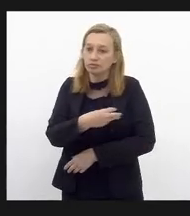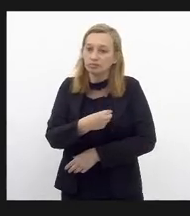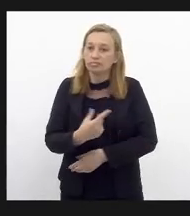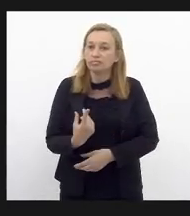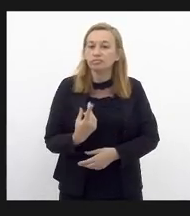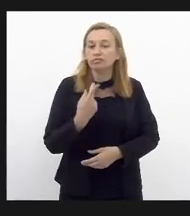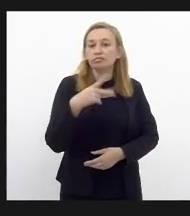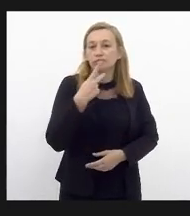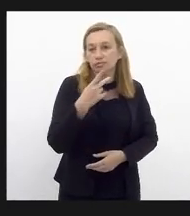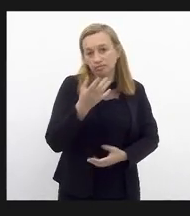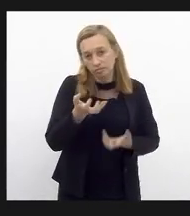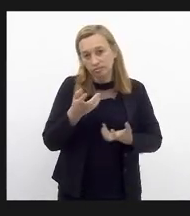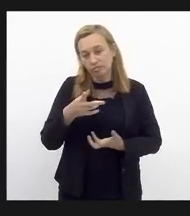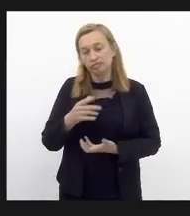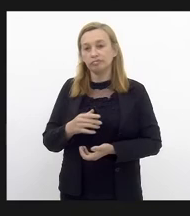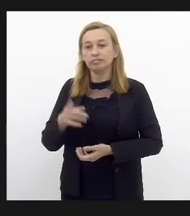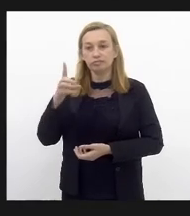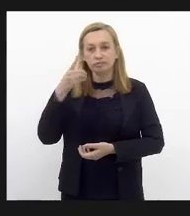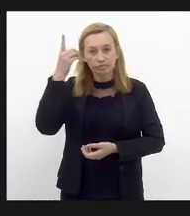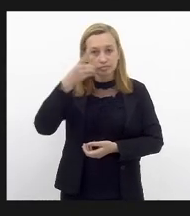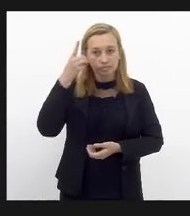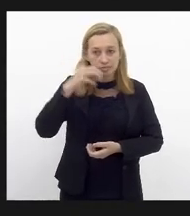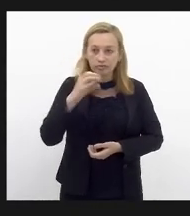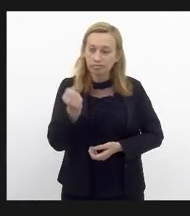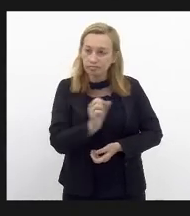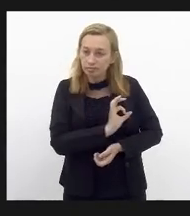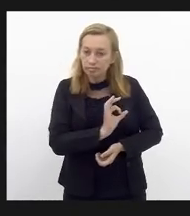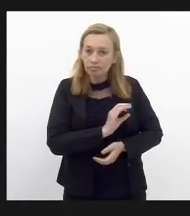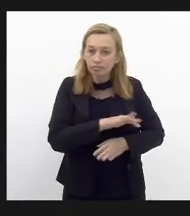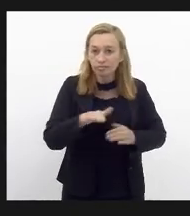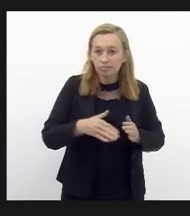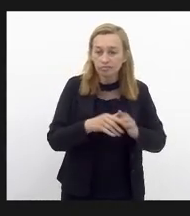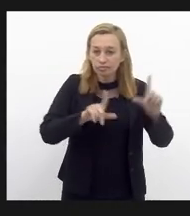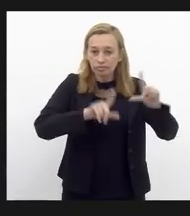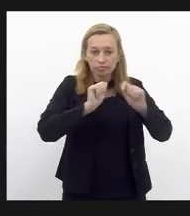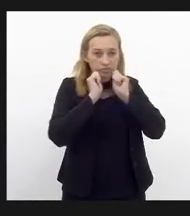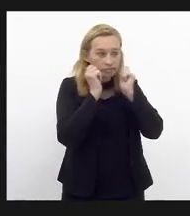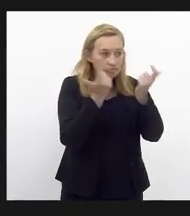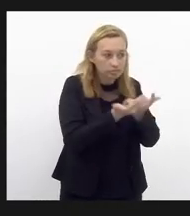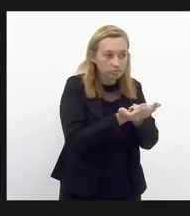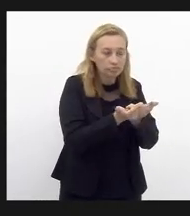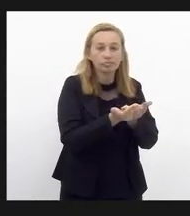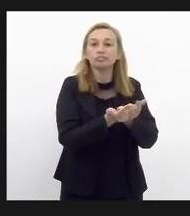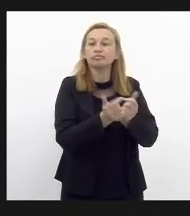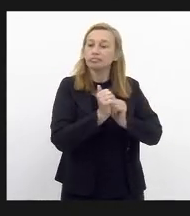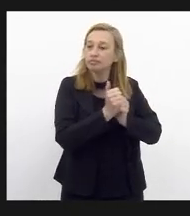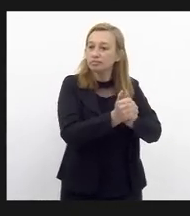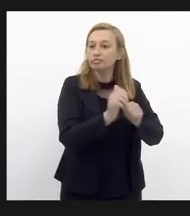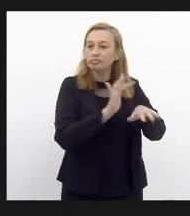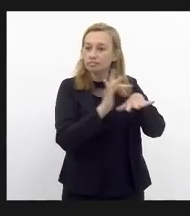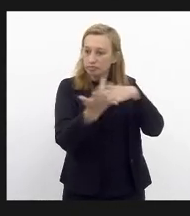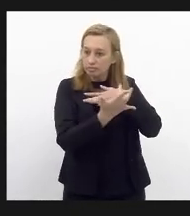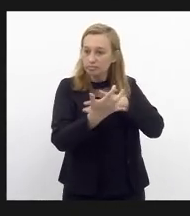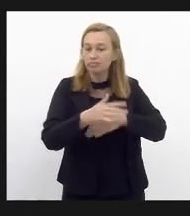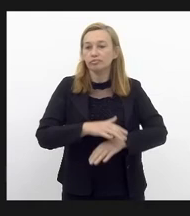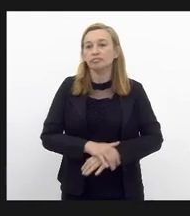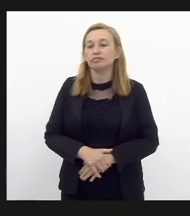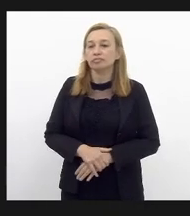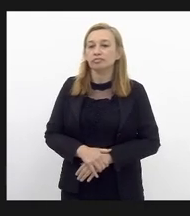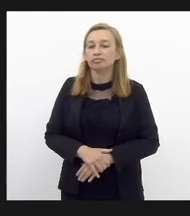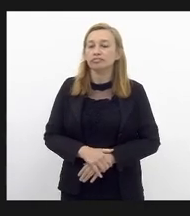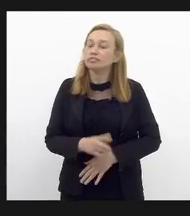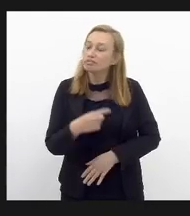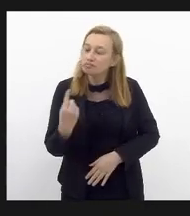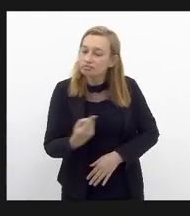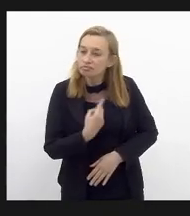que eu queria trazer, deputada Marta Rocha, todos que nos assistem pela TV Alerge, nos acompanham pelas redes sociais, a